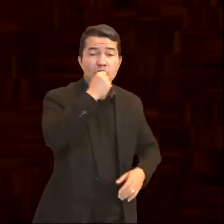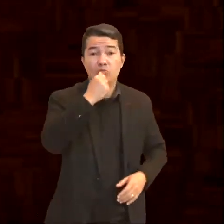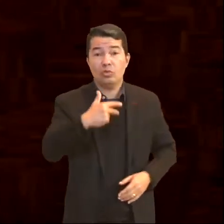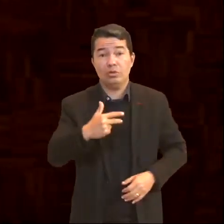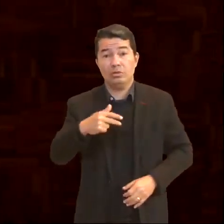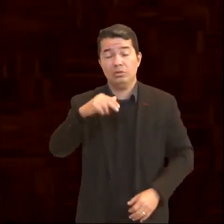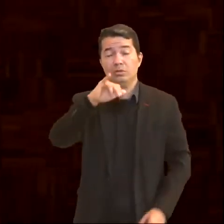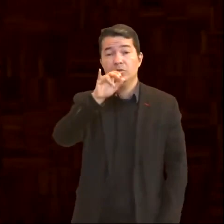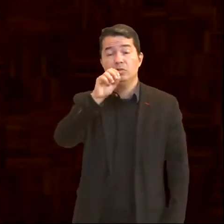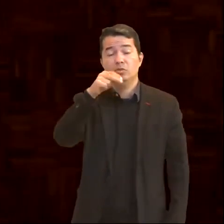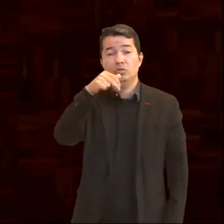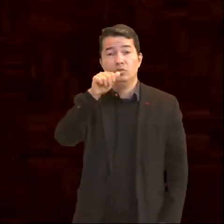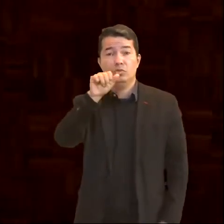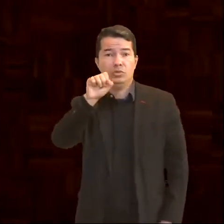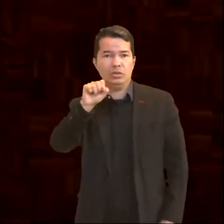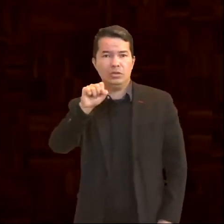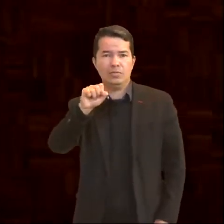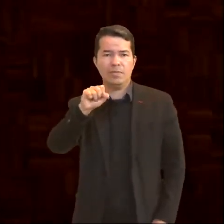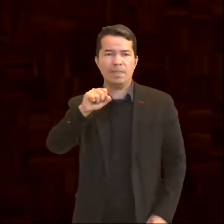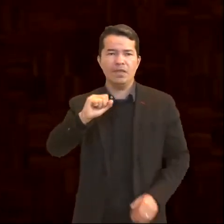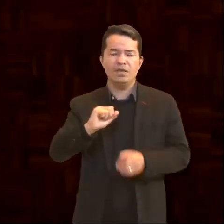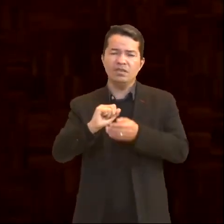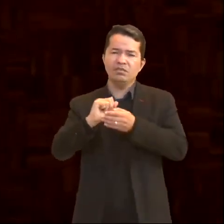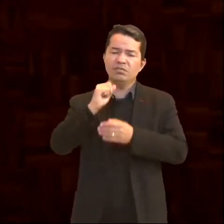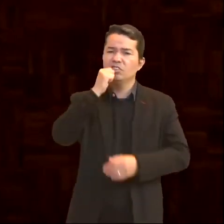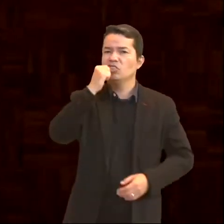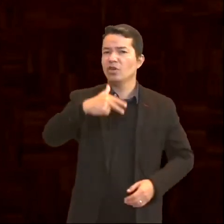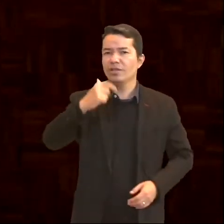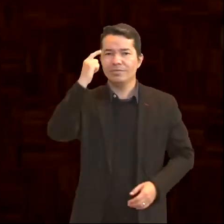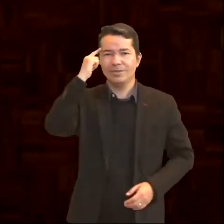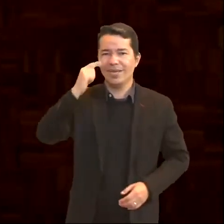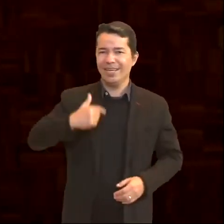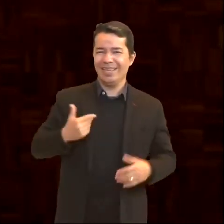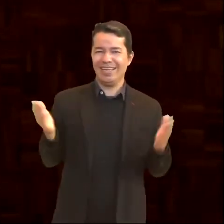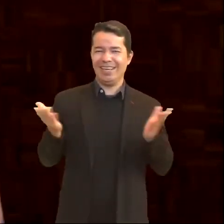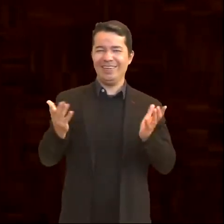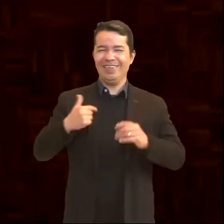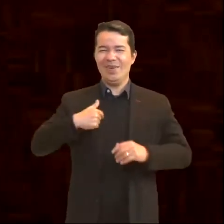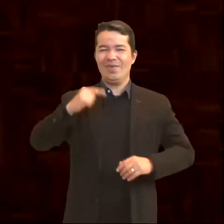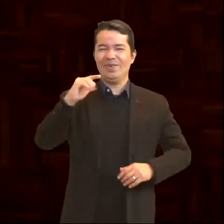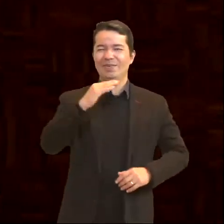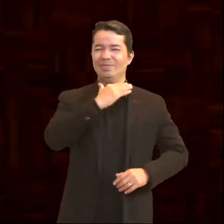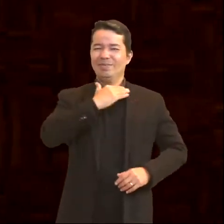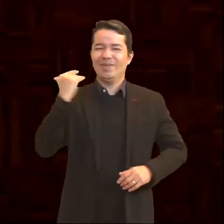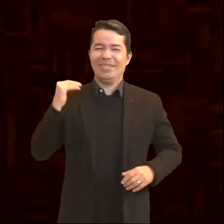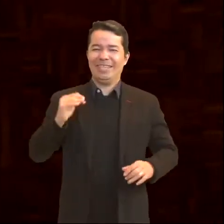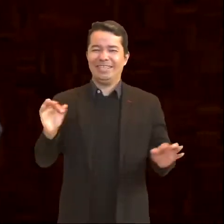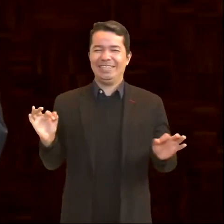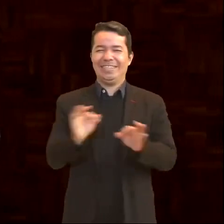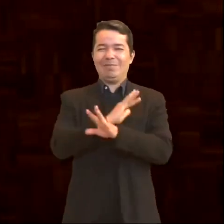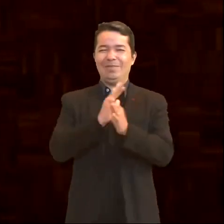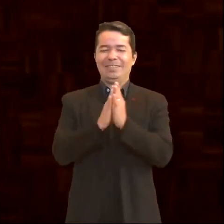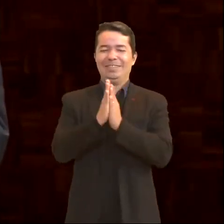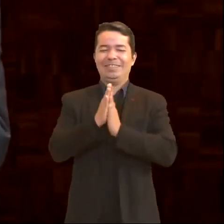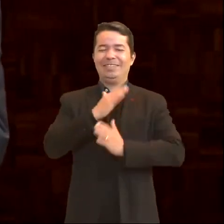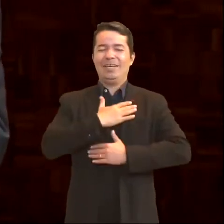E eu acho que Jonas pensou: agora eu morro mesmo. E pronto. Mas Deus é Pai.